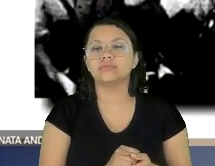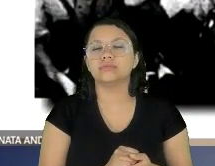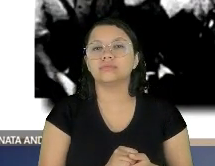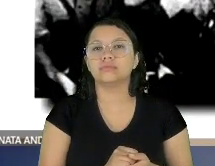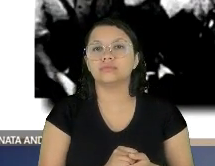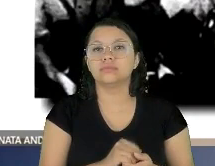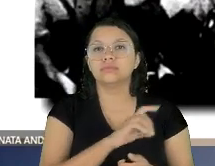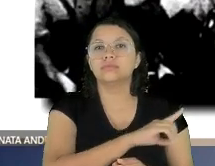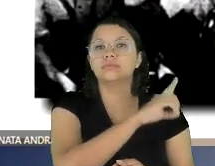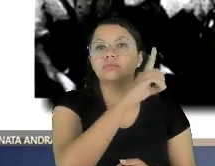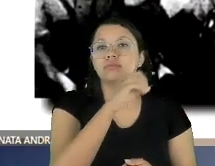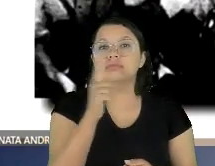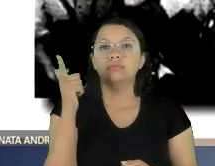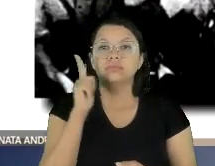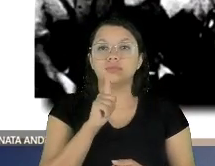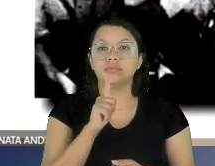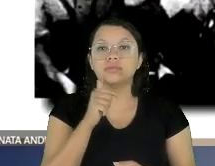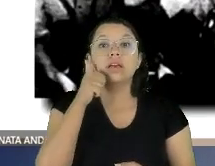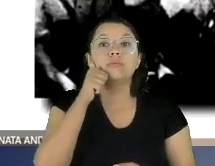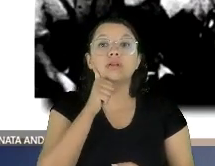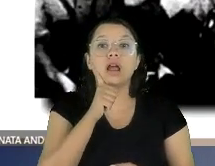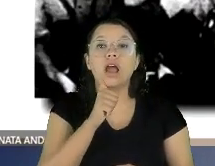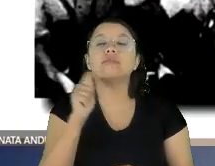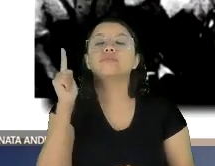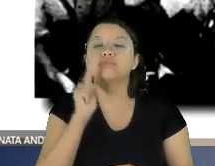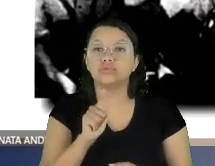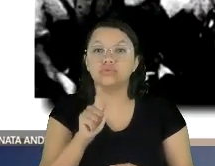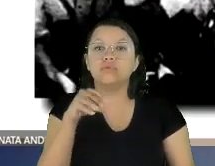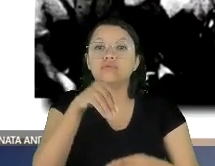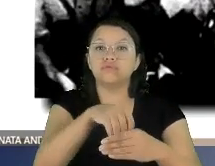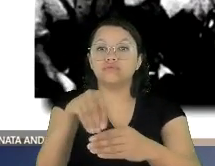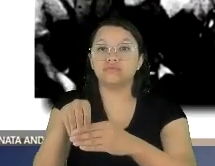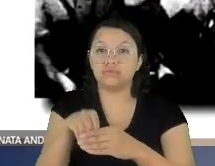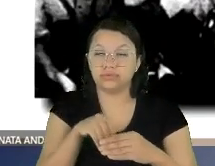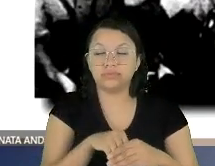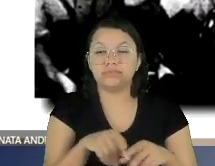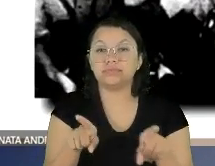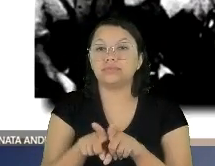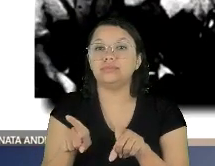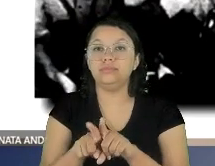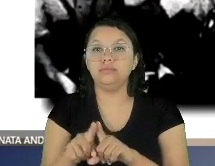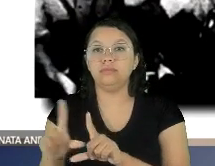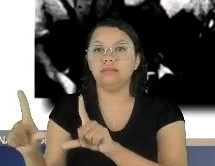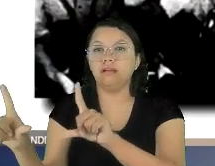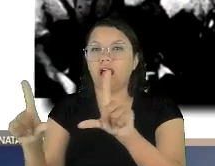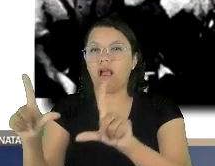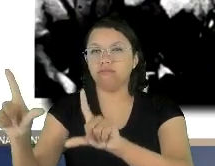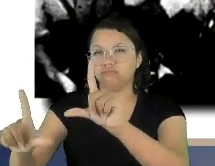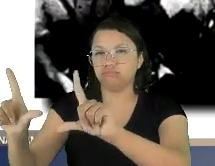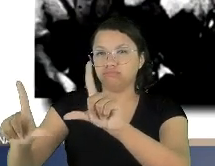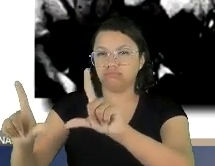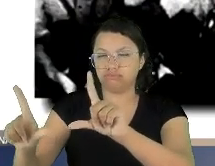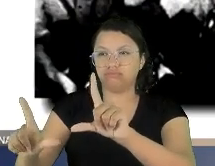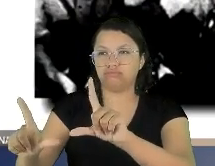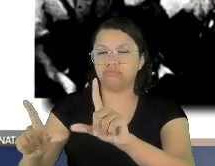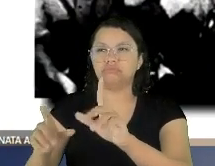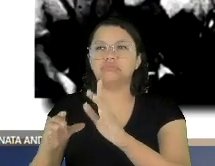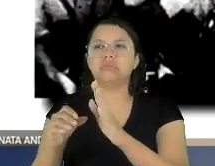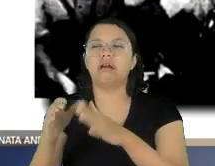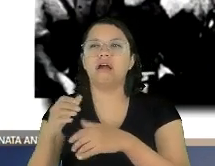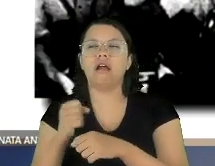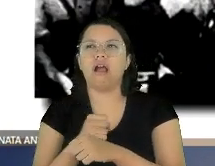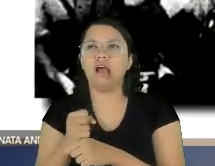O dia que a mulher conquistou o voto aqui no Brasil e uma propaganda, que eu imagino que seja dos anos 50 ou